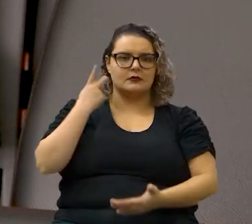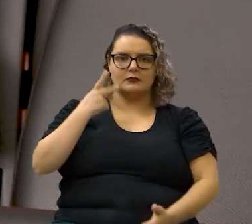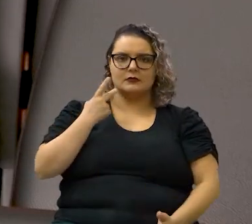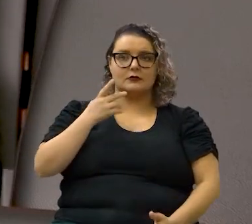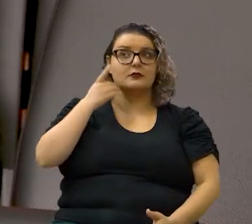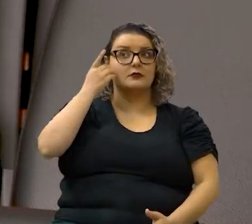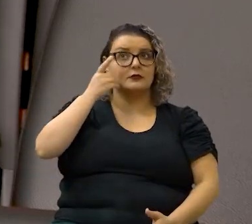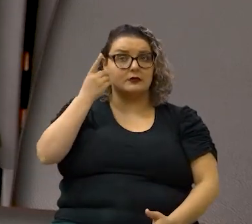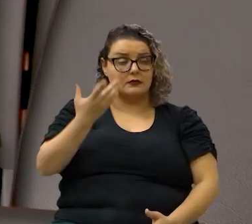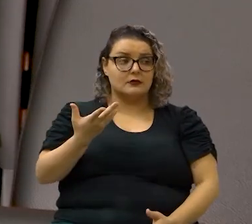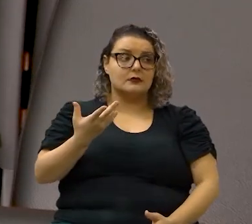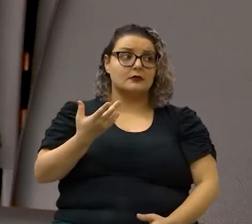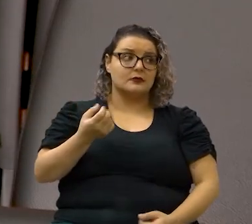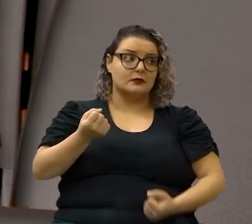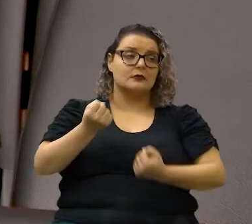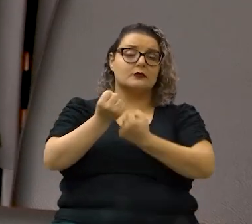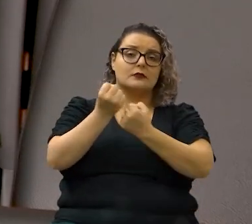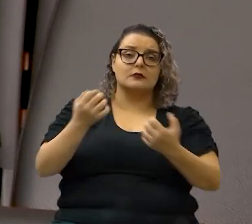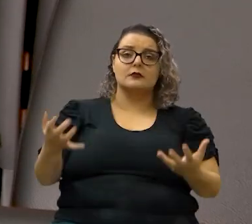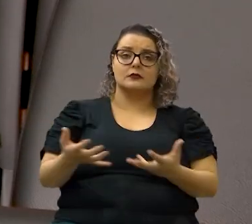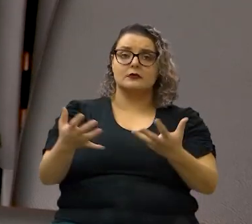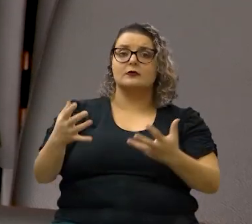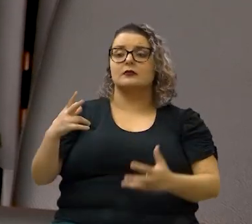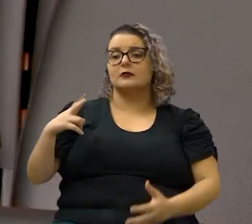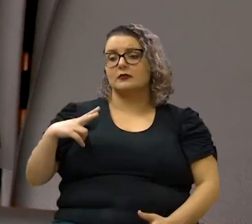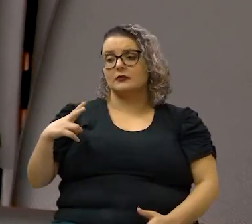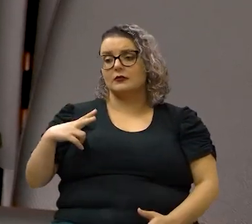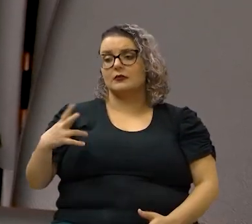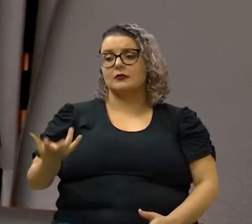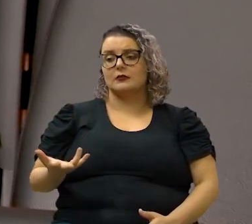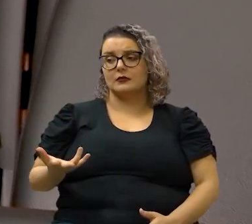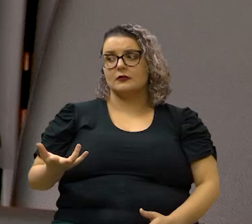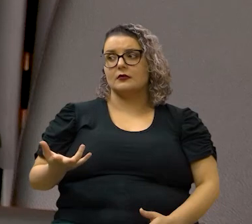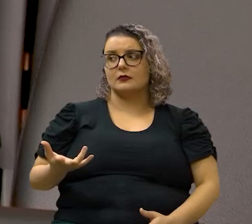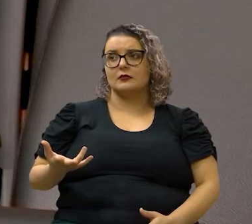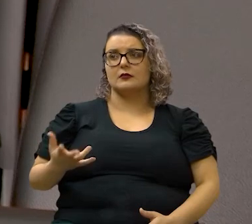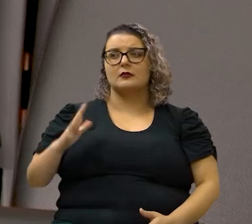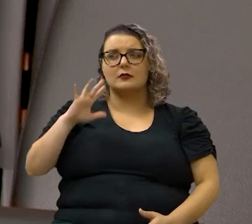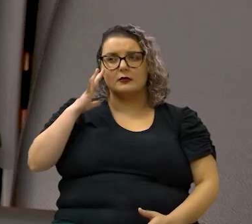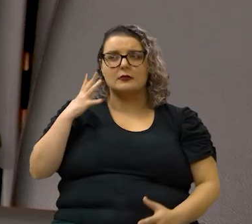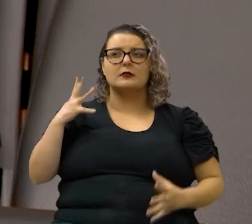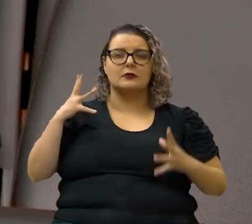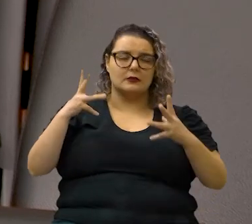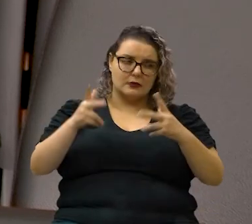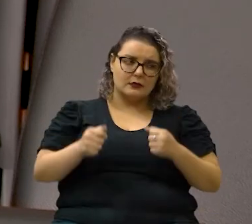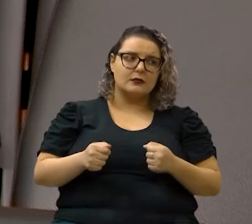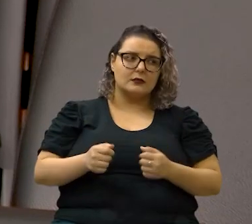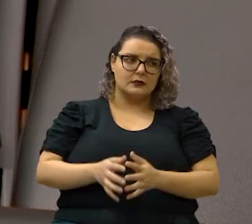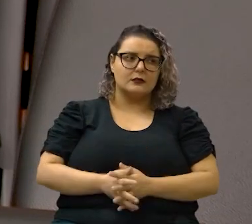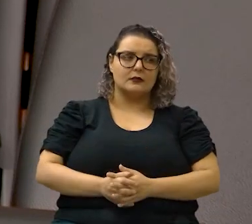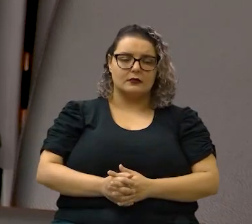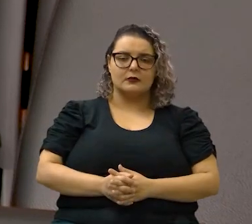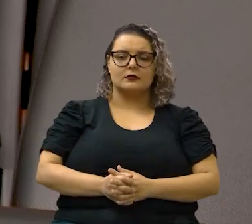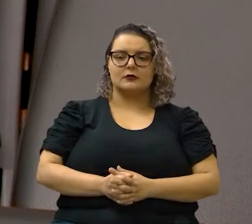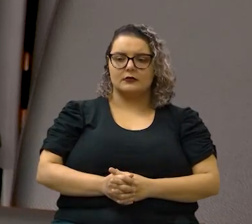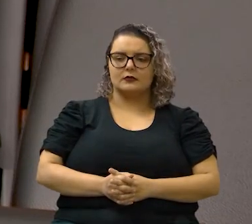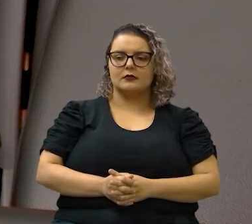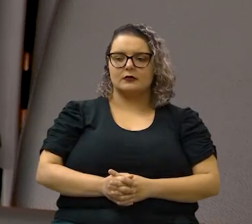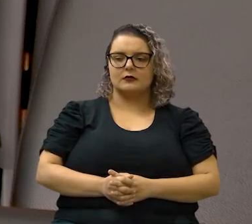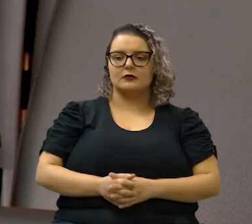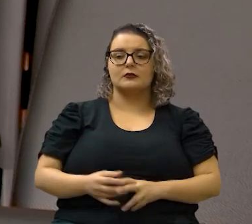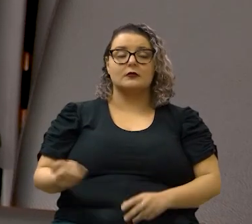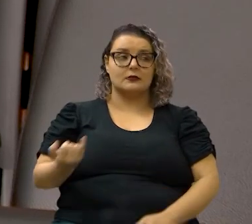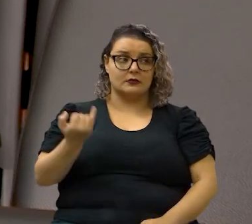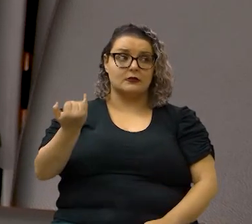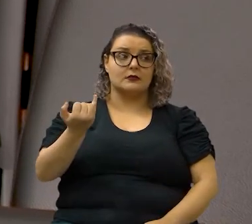deputados, o apoio da iniciativa privada. Então, acho que tudo isso vai